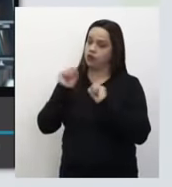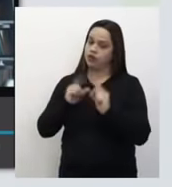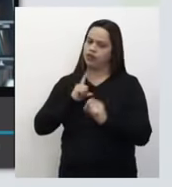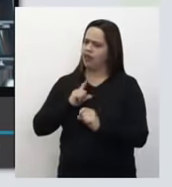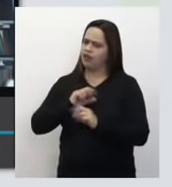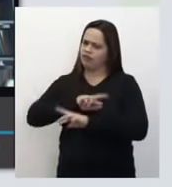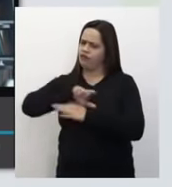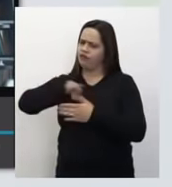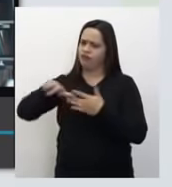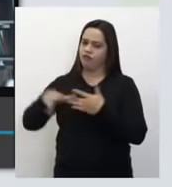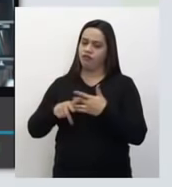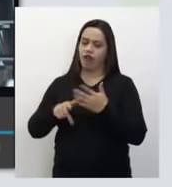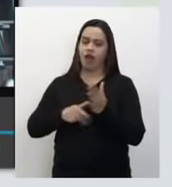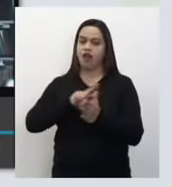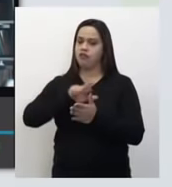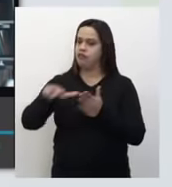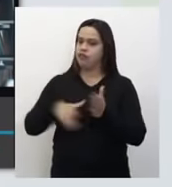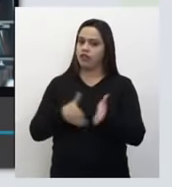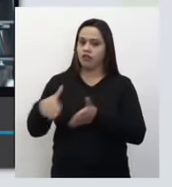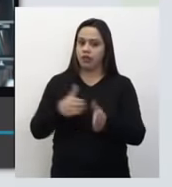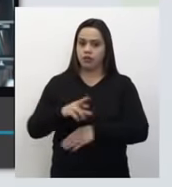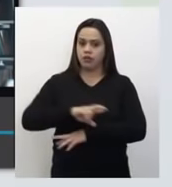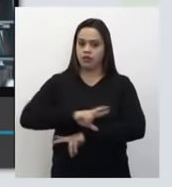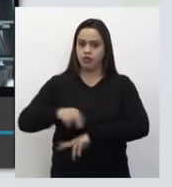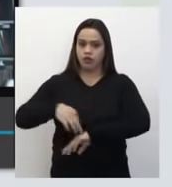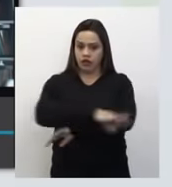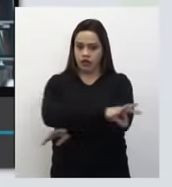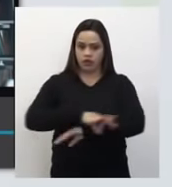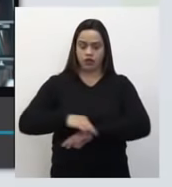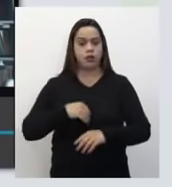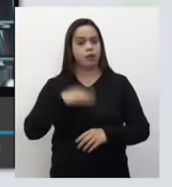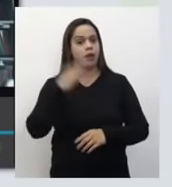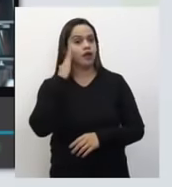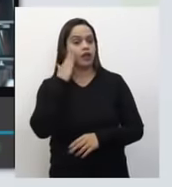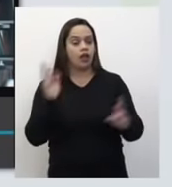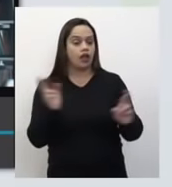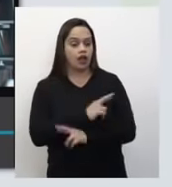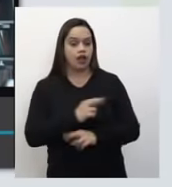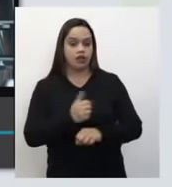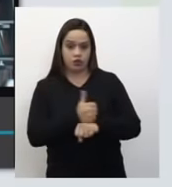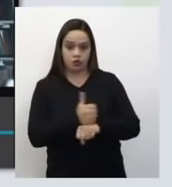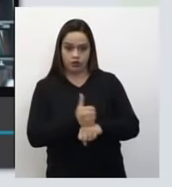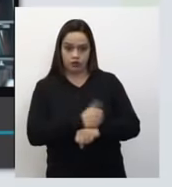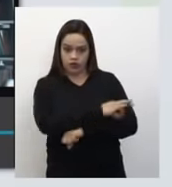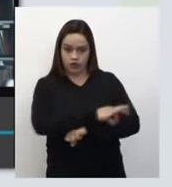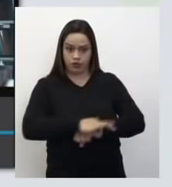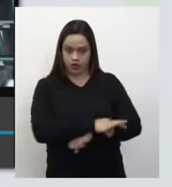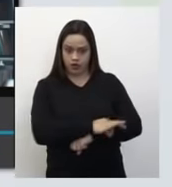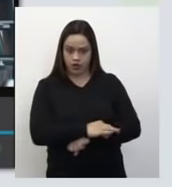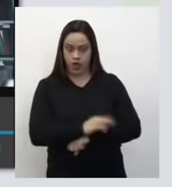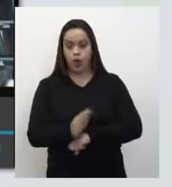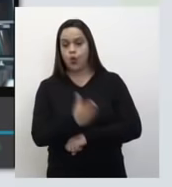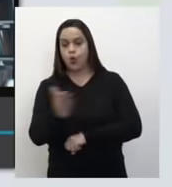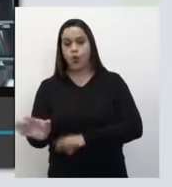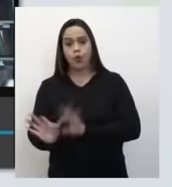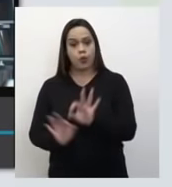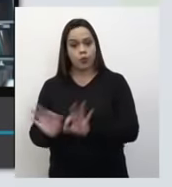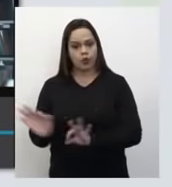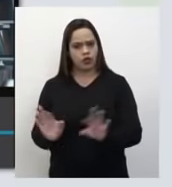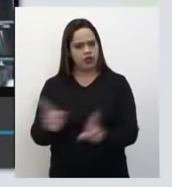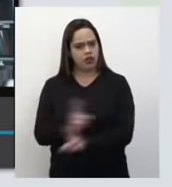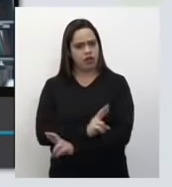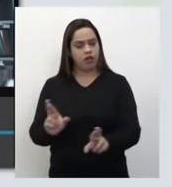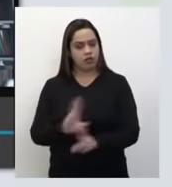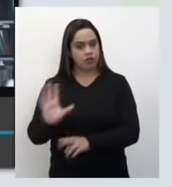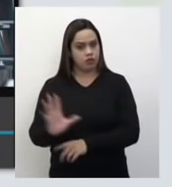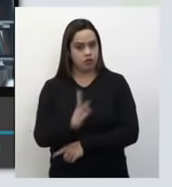arquitetura, vários caminhos diferentes de entender a relação do profissional, né, do arquiteto, com o projeto, com, digamos, a resolução